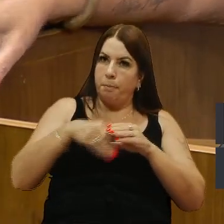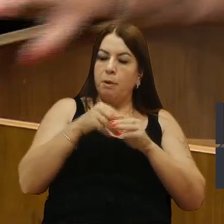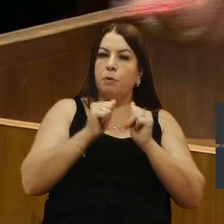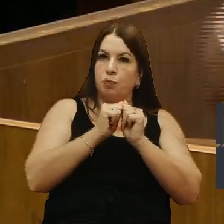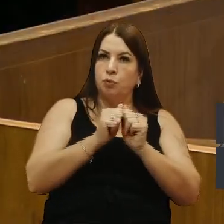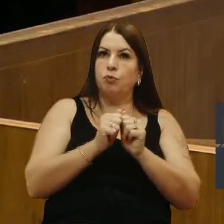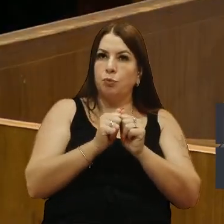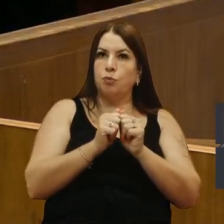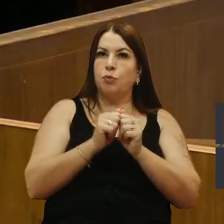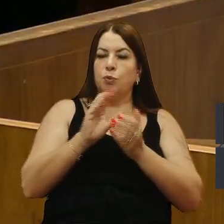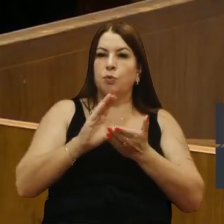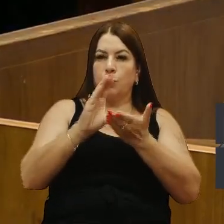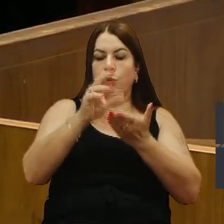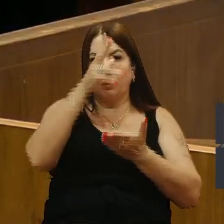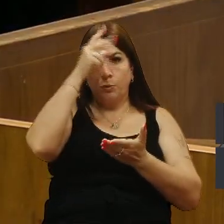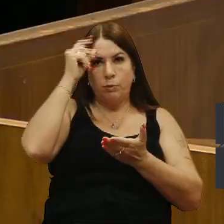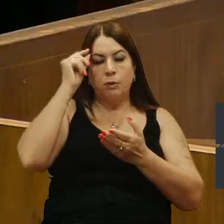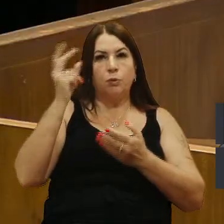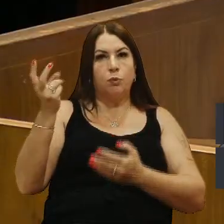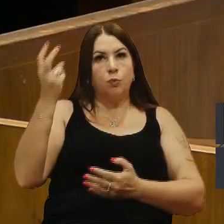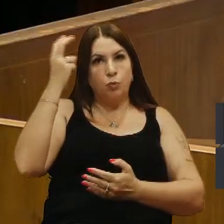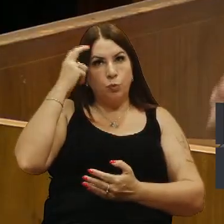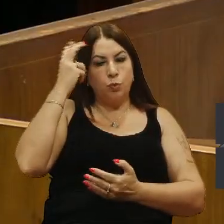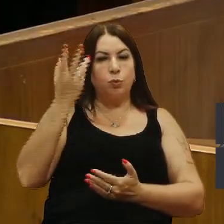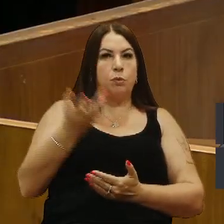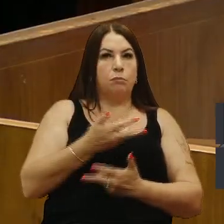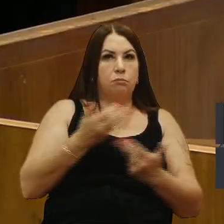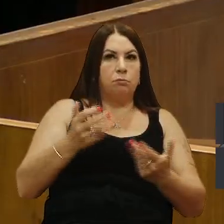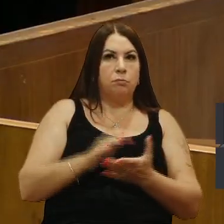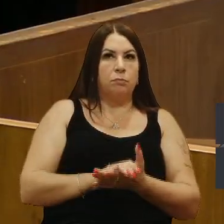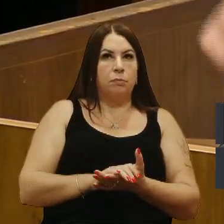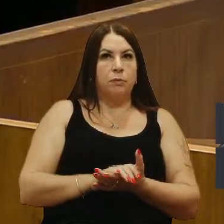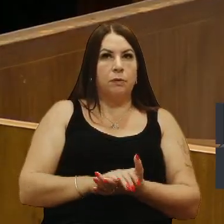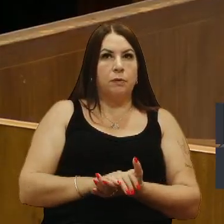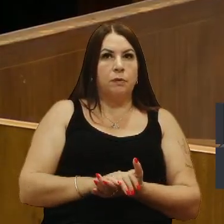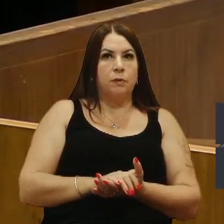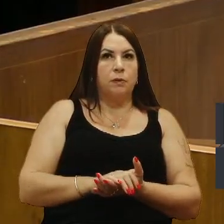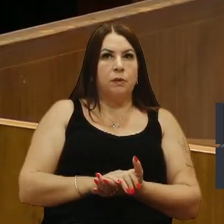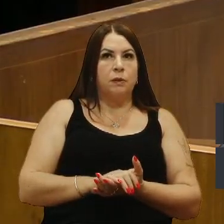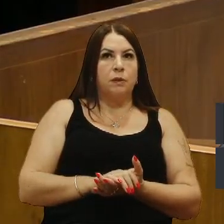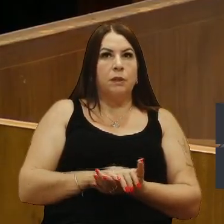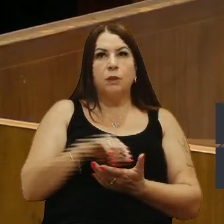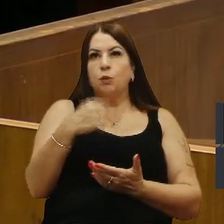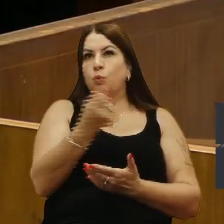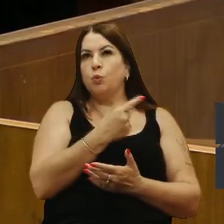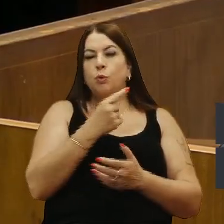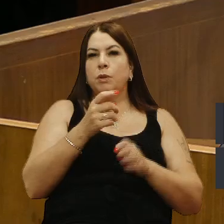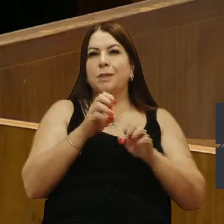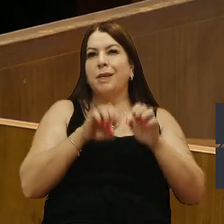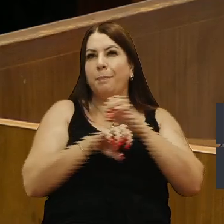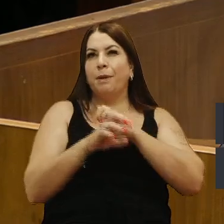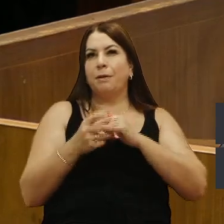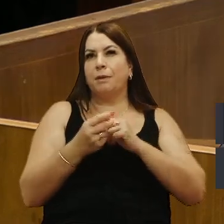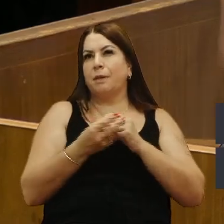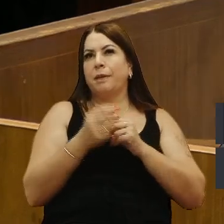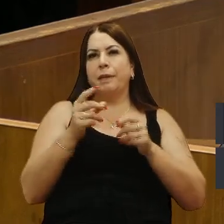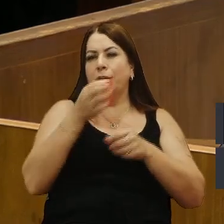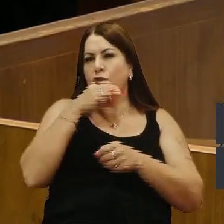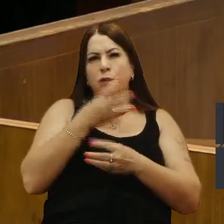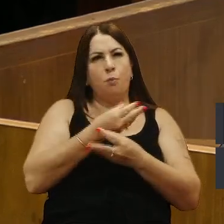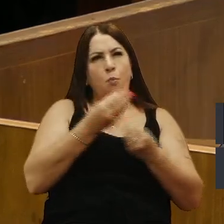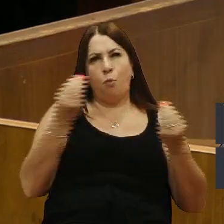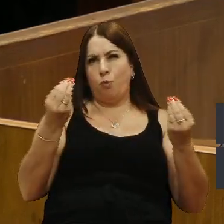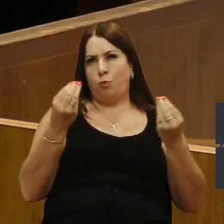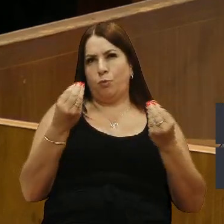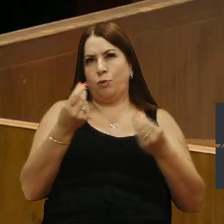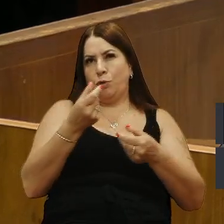parte do Conselho Municipal de Cultura. Enfim, esses empreendimentos, Caxias é rica em empreendimentos